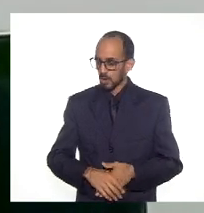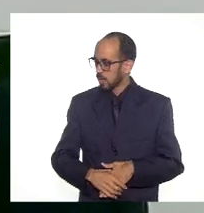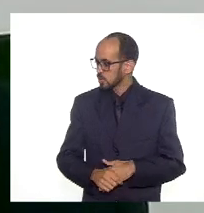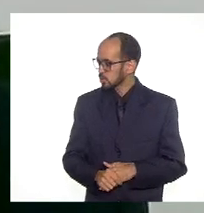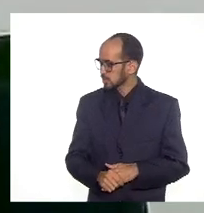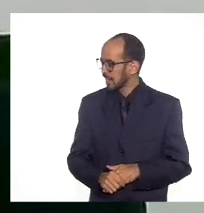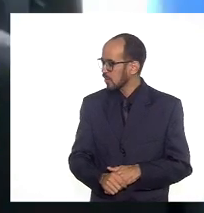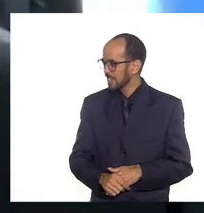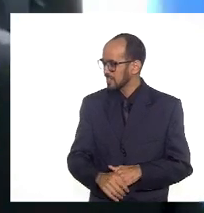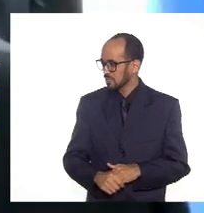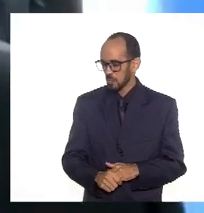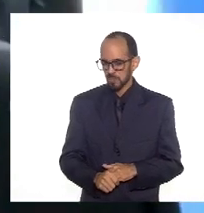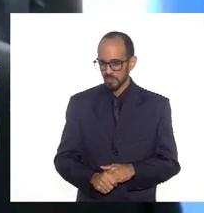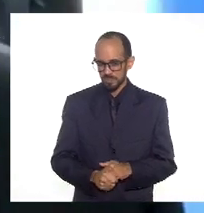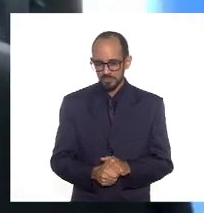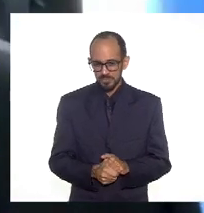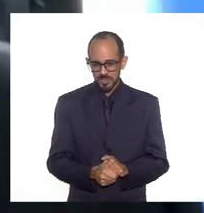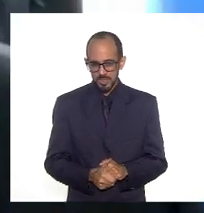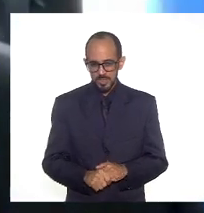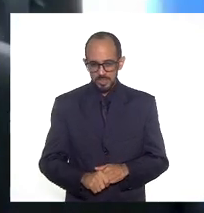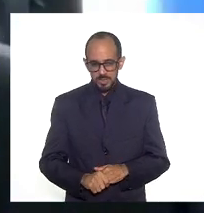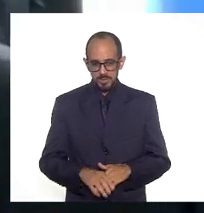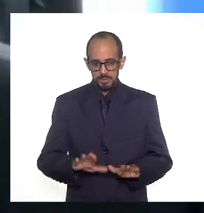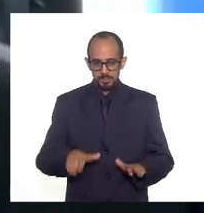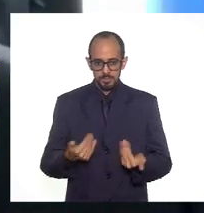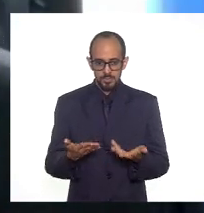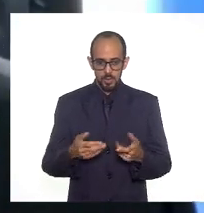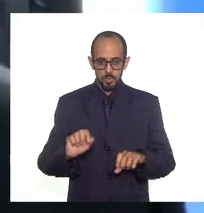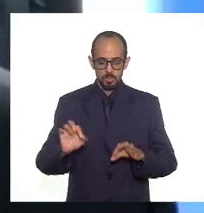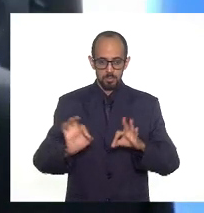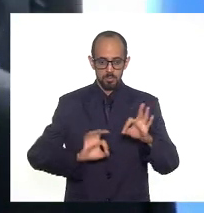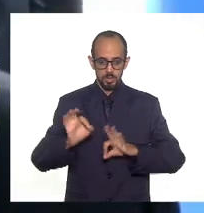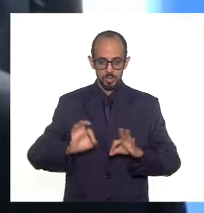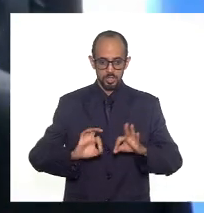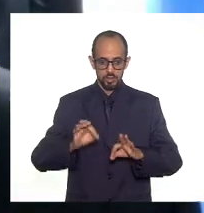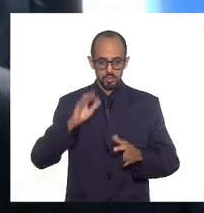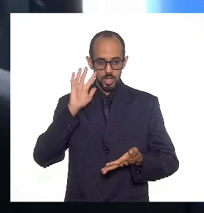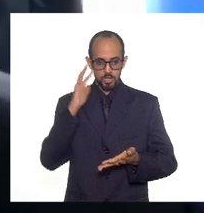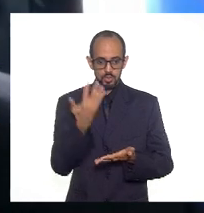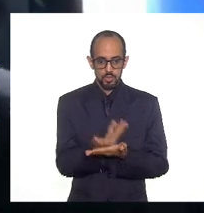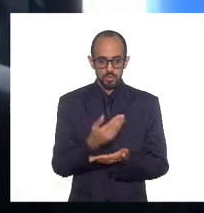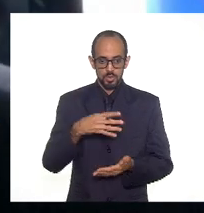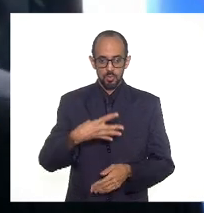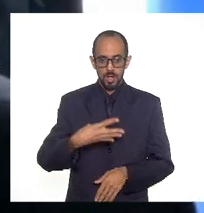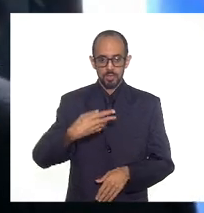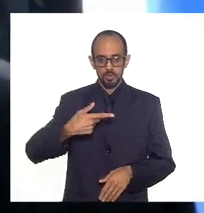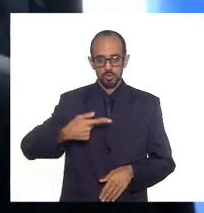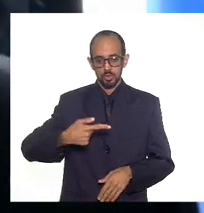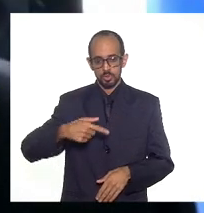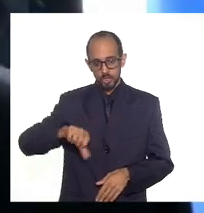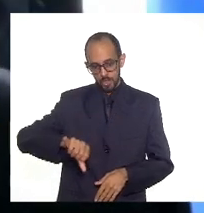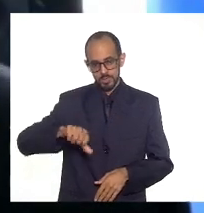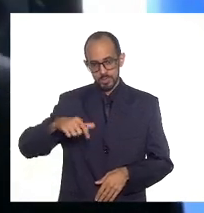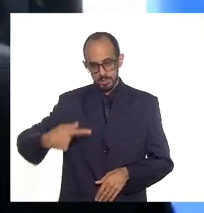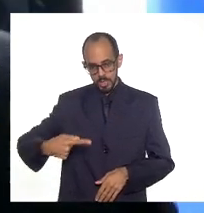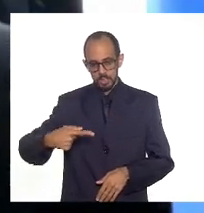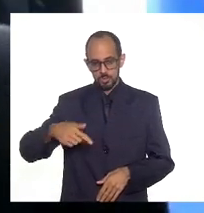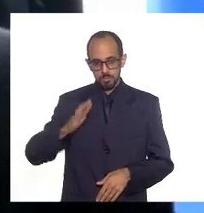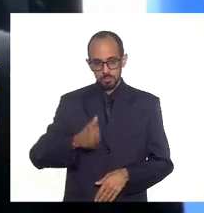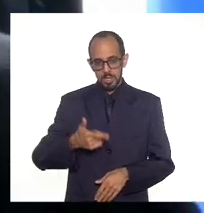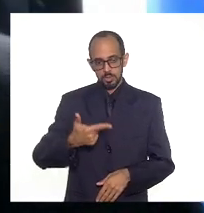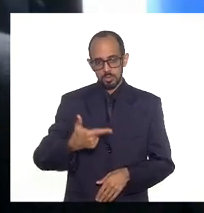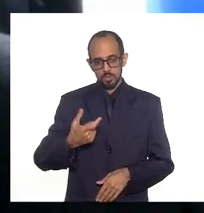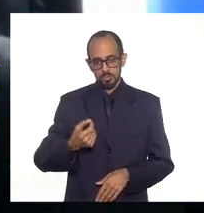Em tramitação ordinária e discussão única, projeto de resolução 497-2021, de autoria do deputado Marcos